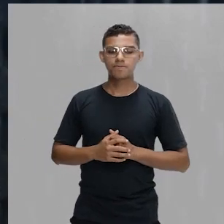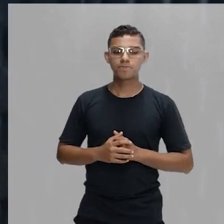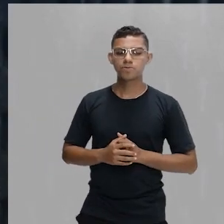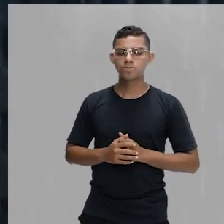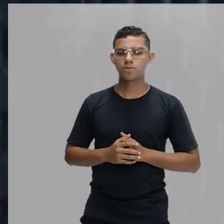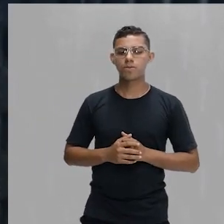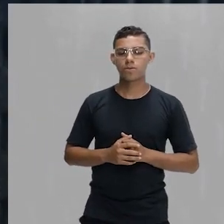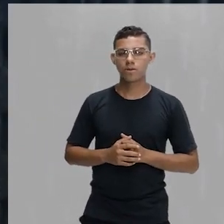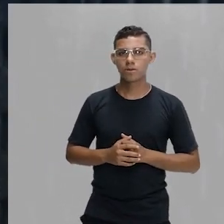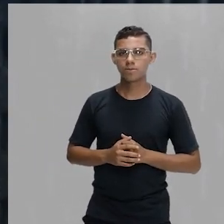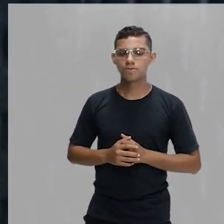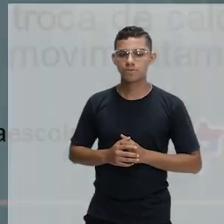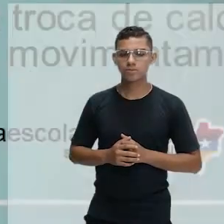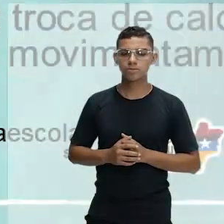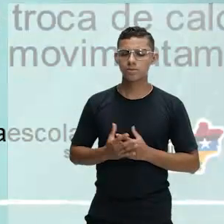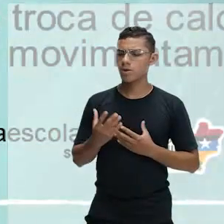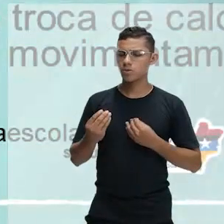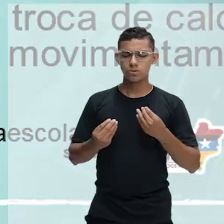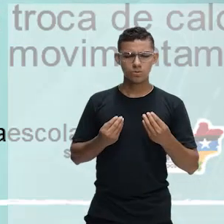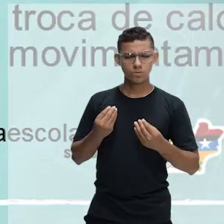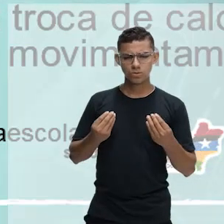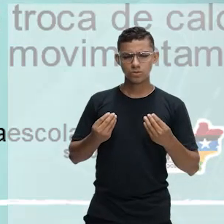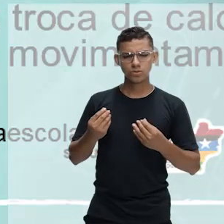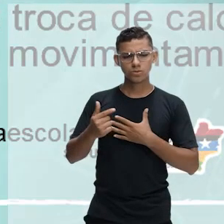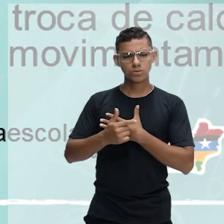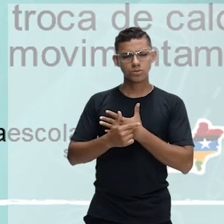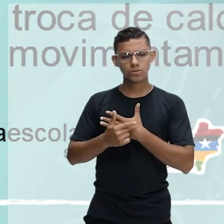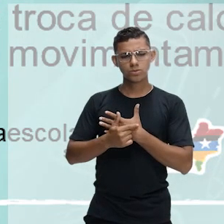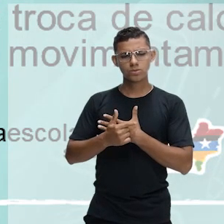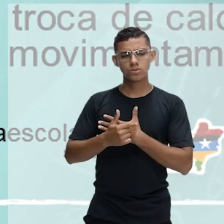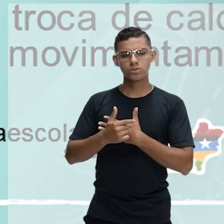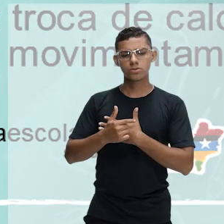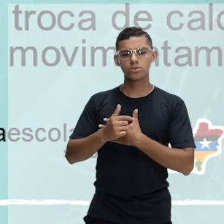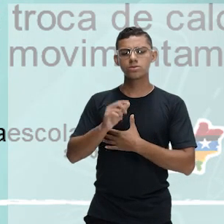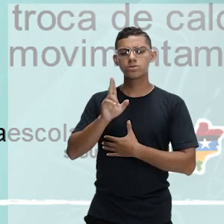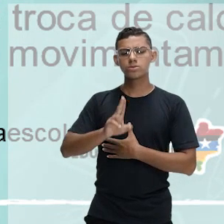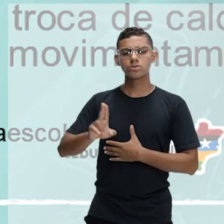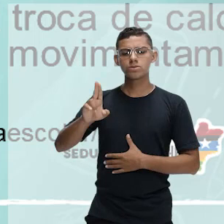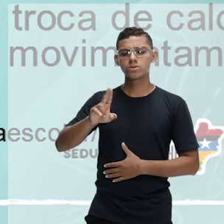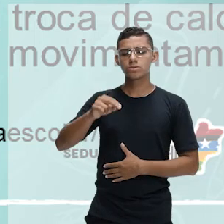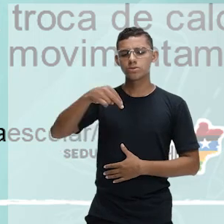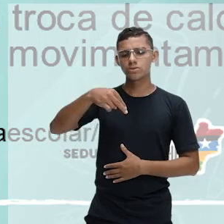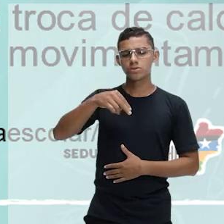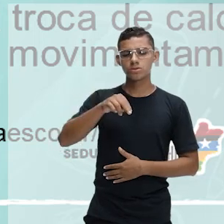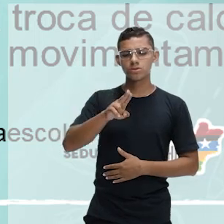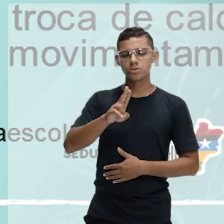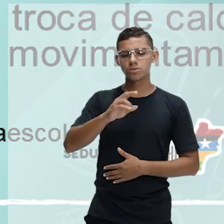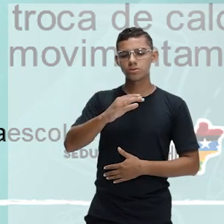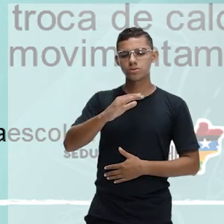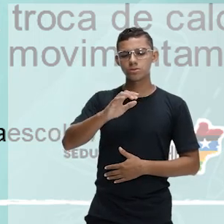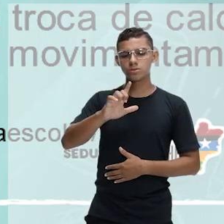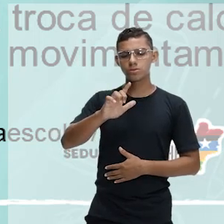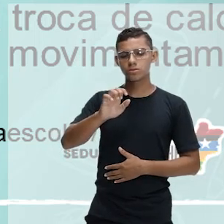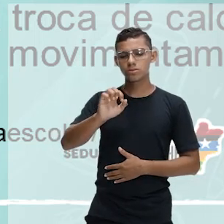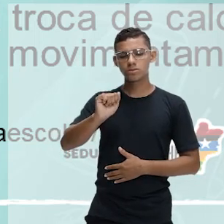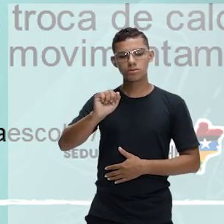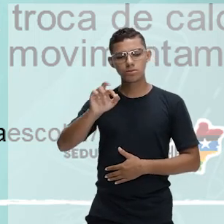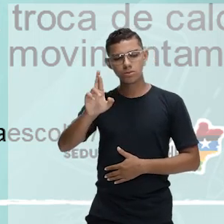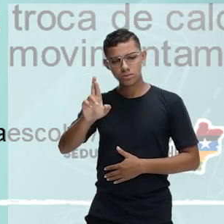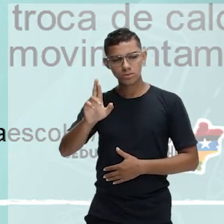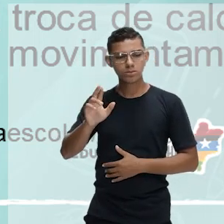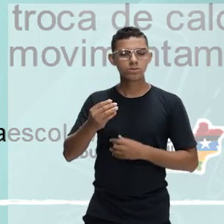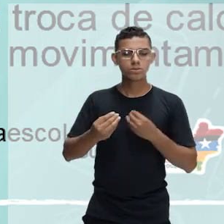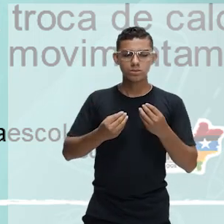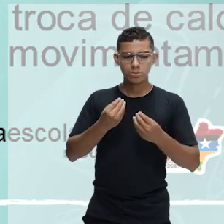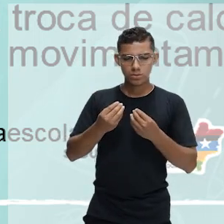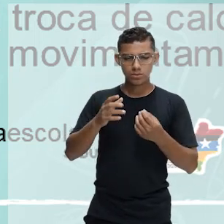seguinte. Como funciona uma usina nuclear? A fissão dos átomos de urânio dentro das varetas